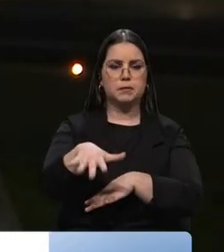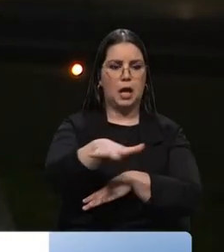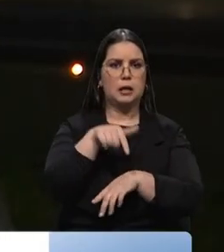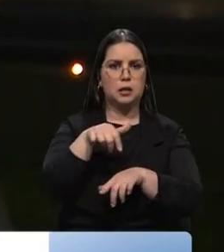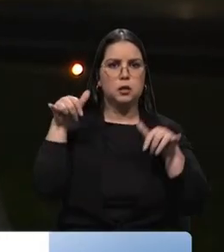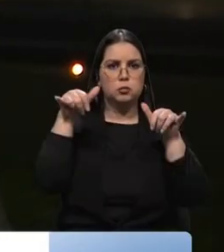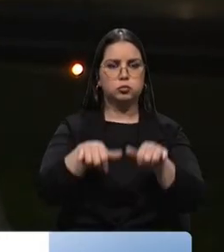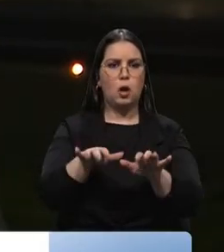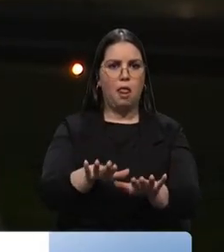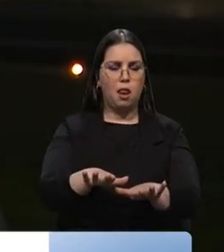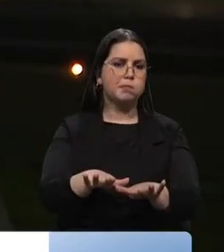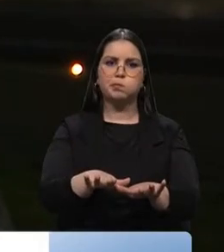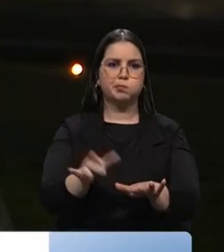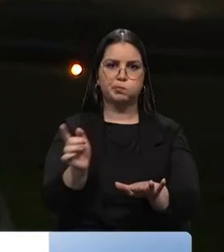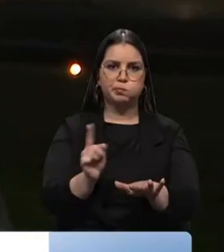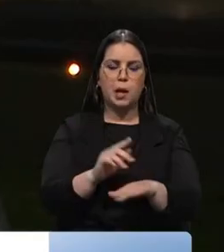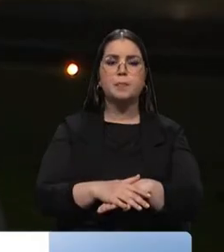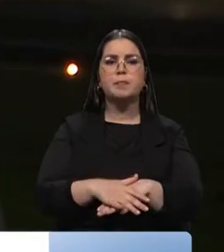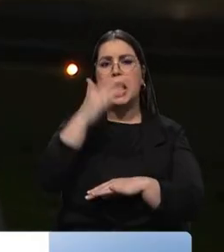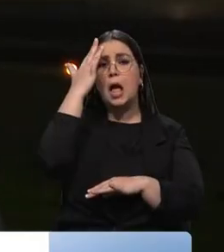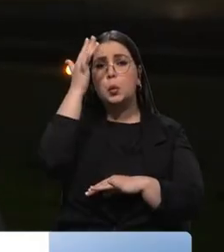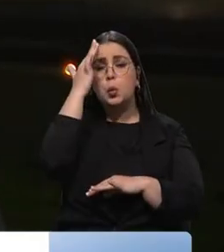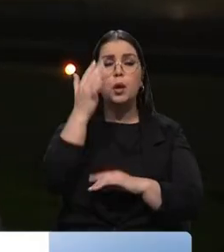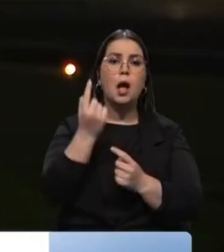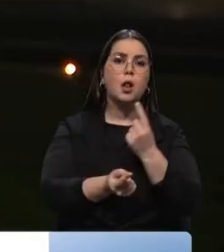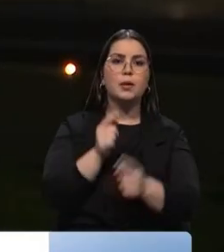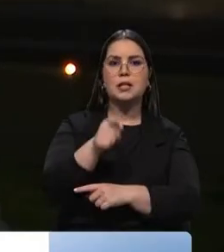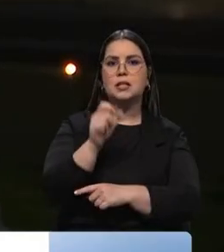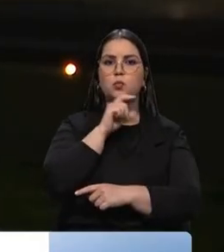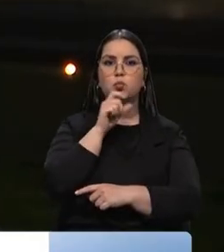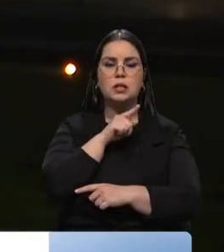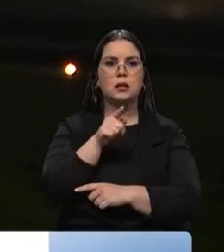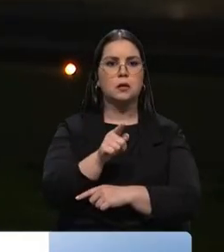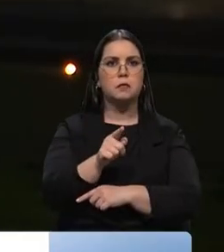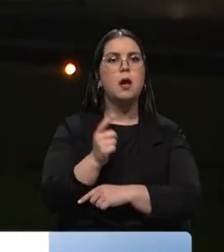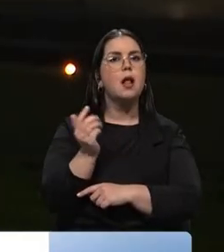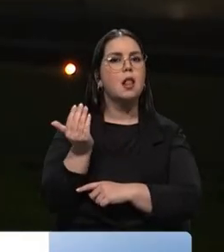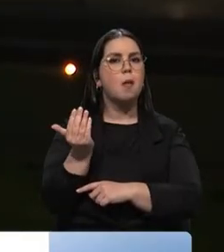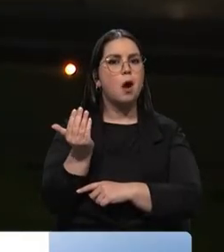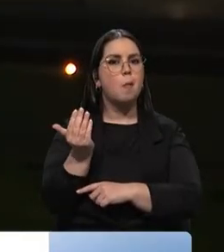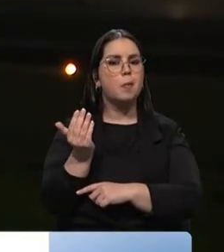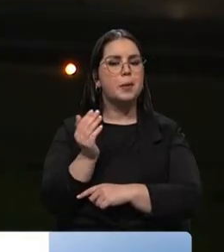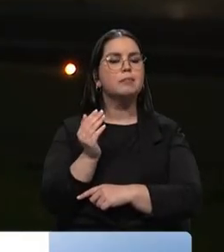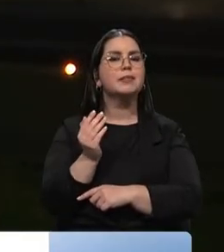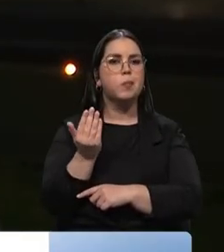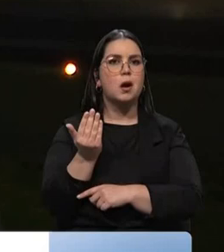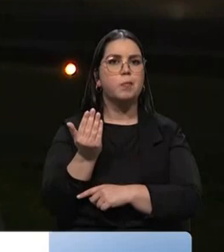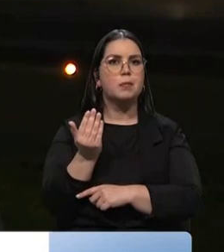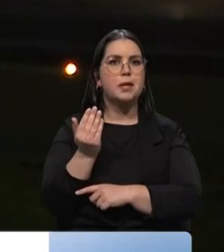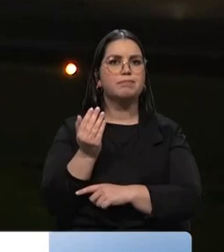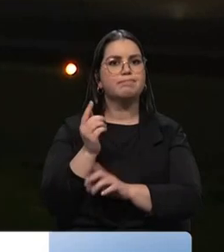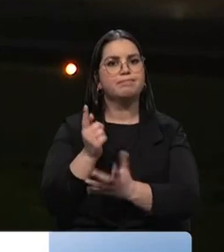Há algumas teorias de que estes poderão estar à espera de que outras tropas se